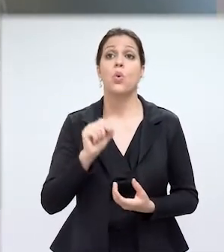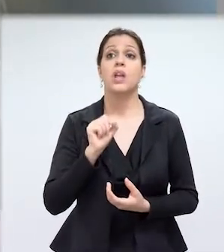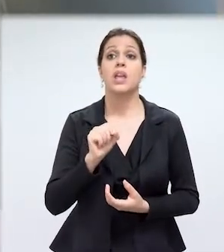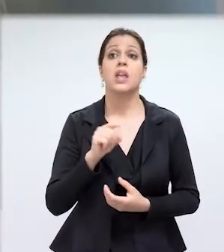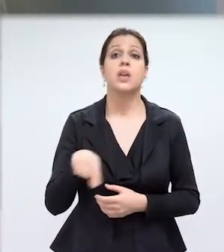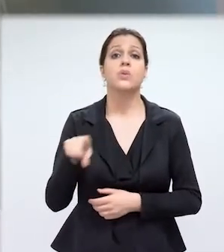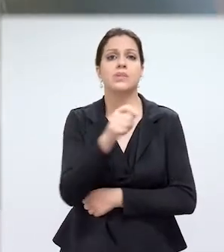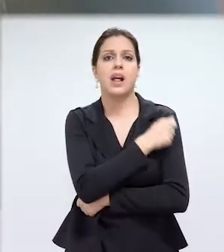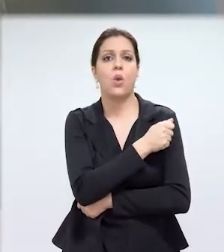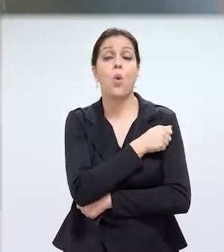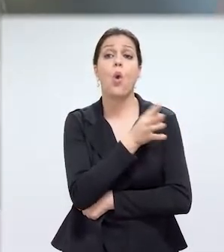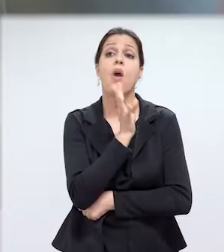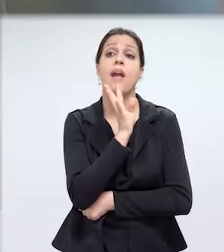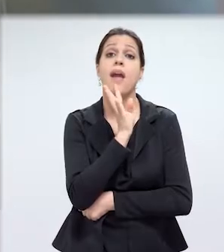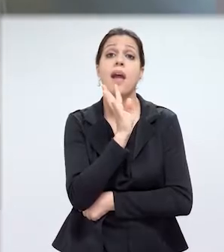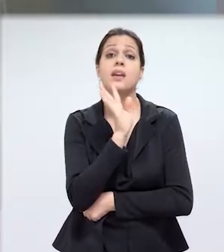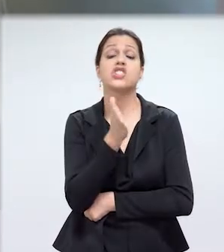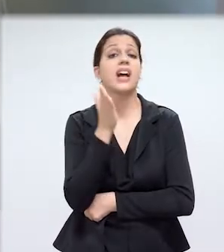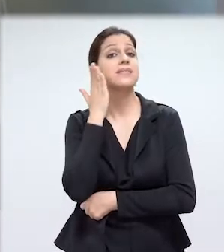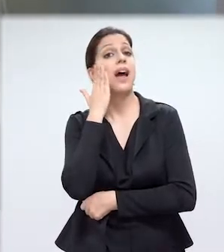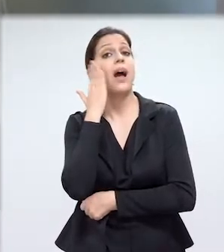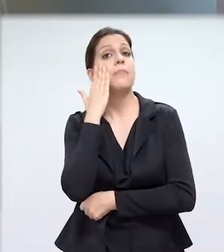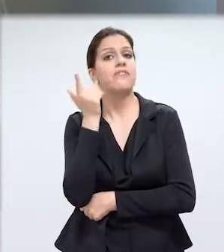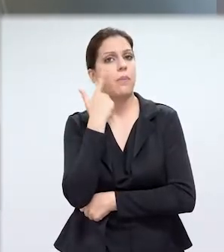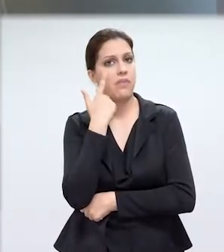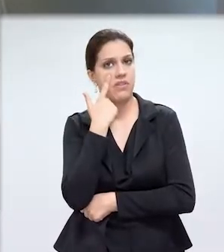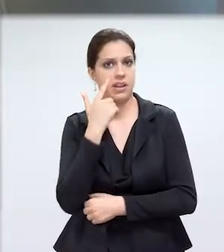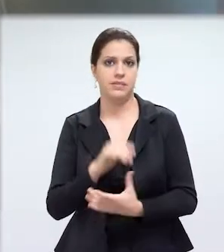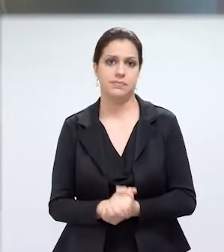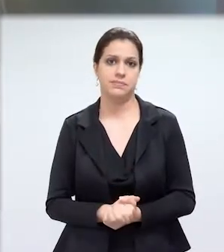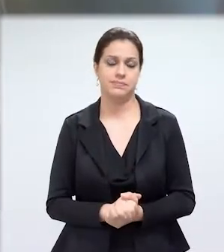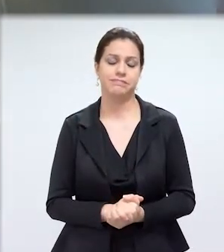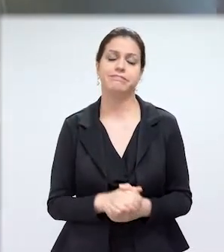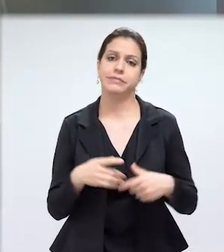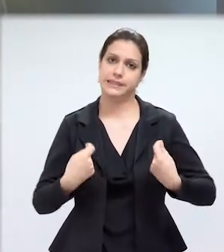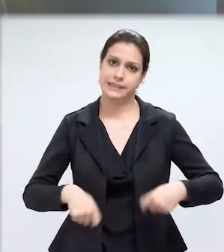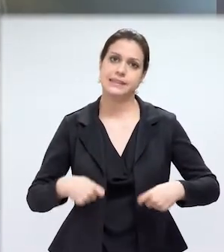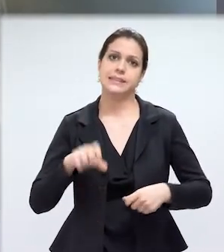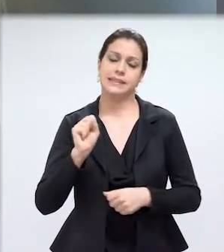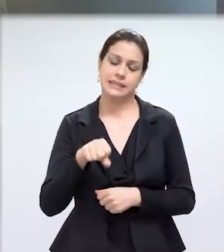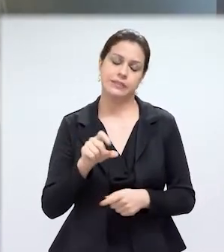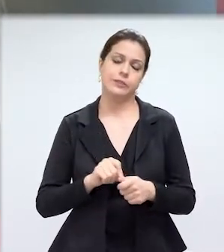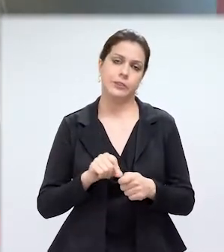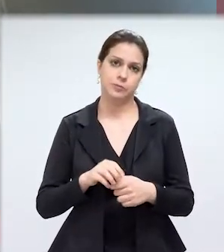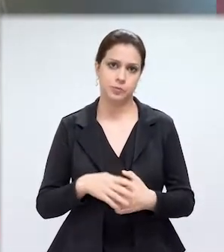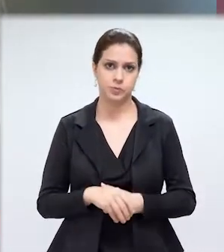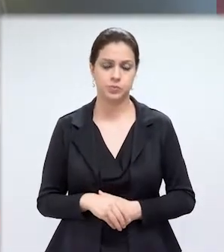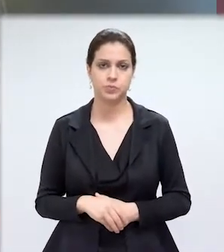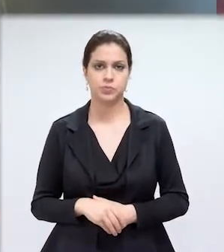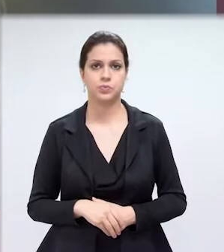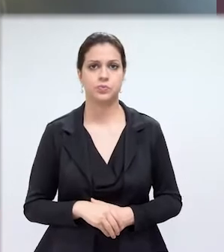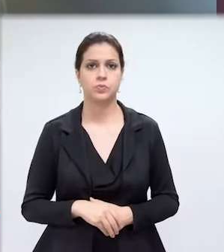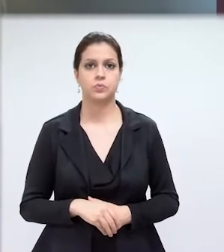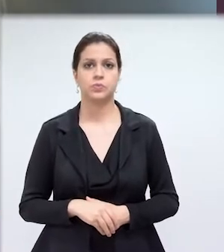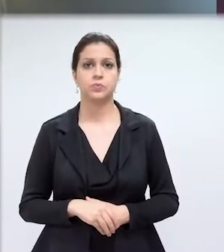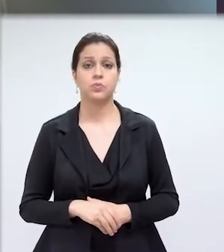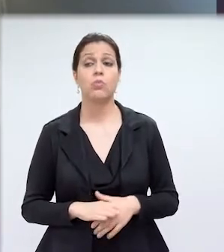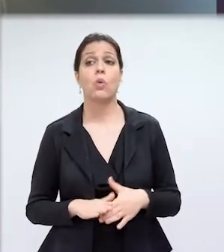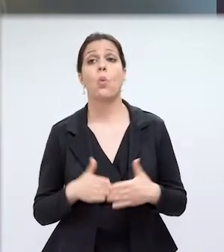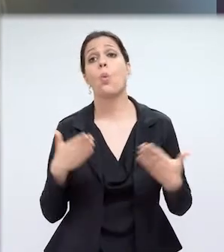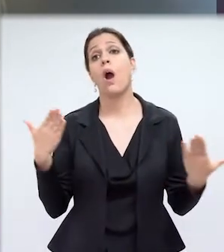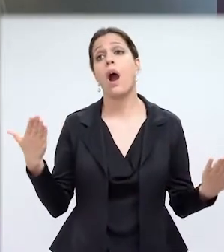vamos lá, vamos levantar os conhecimentos desses alunos, né? Eu acho que é exatamente isso que tem que ser feito,